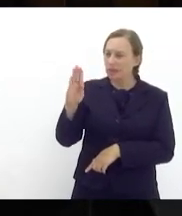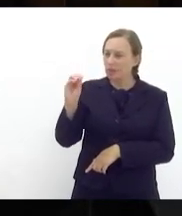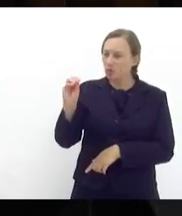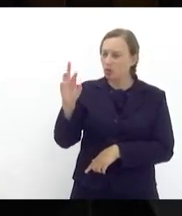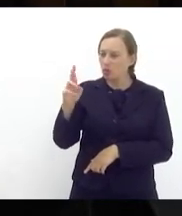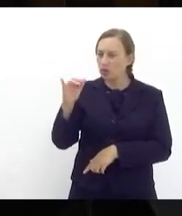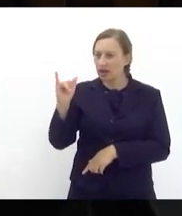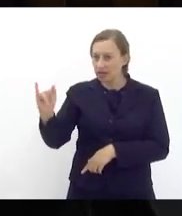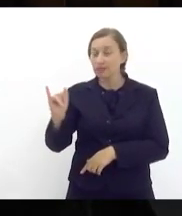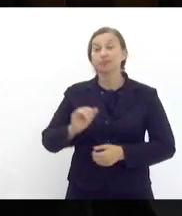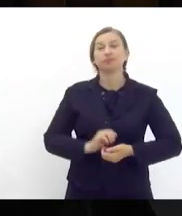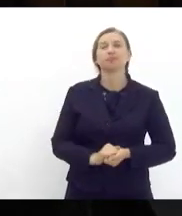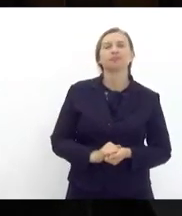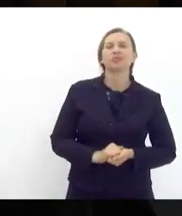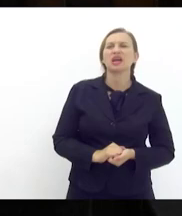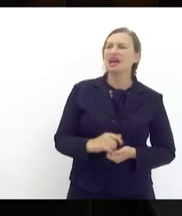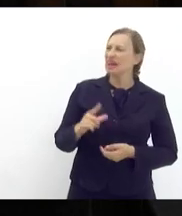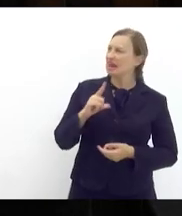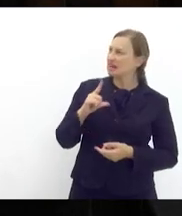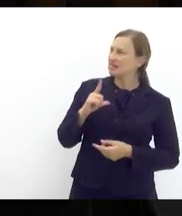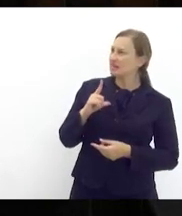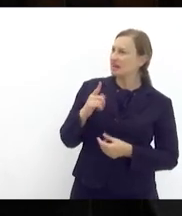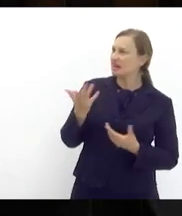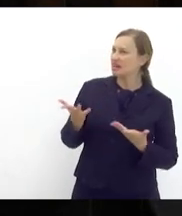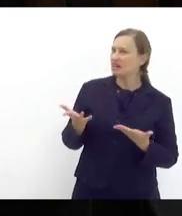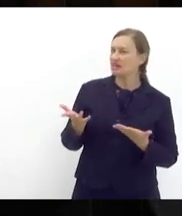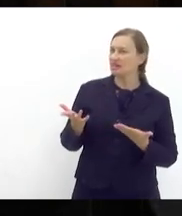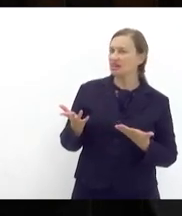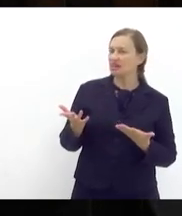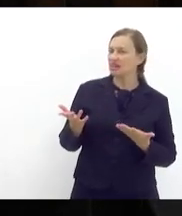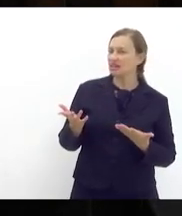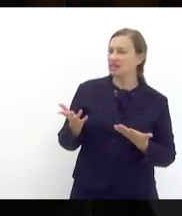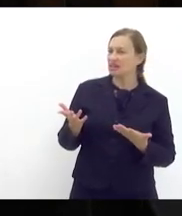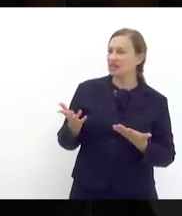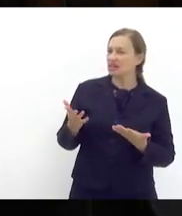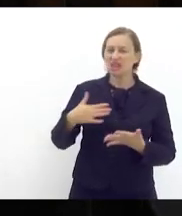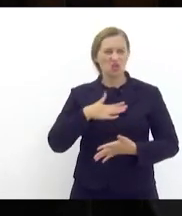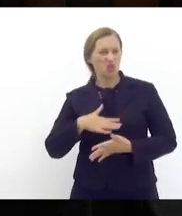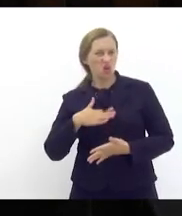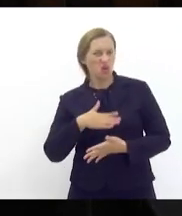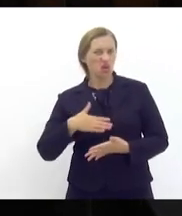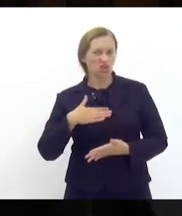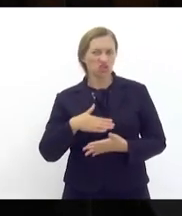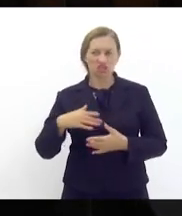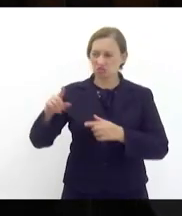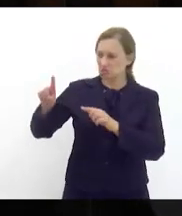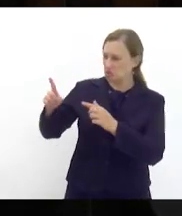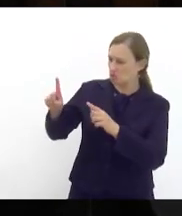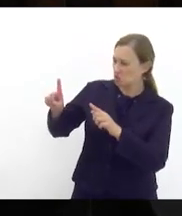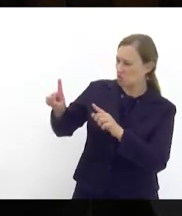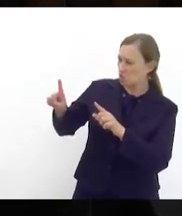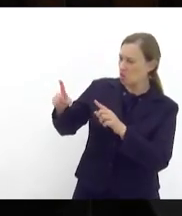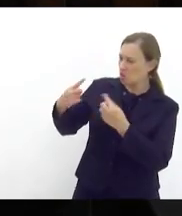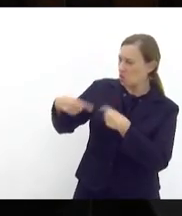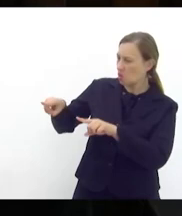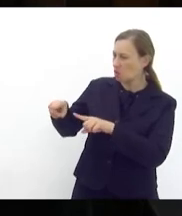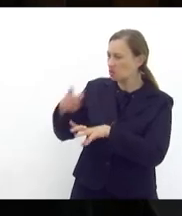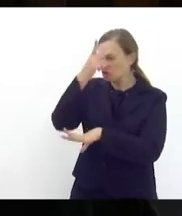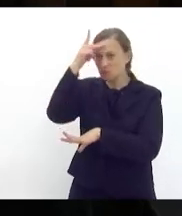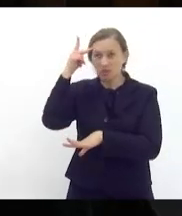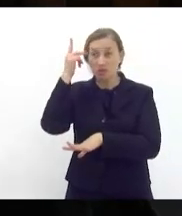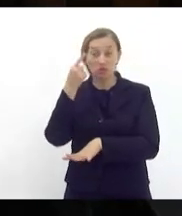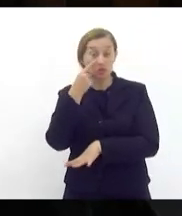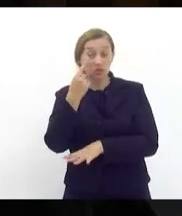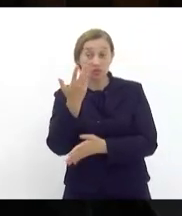Ele tem essa mania de atacar as pessoas quando se depara com a iminente